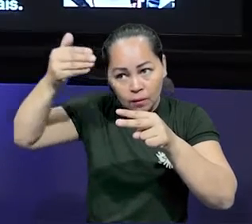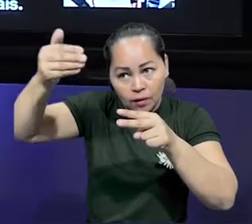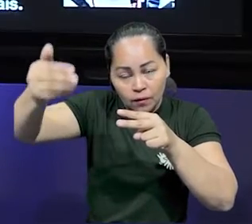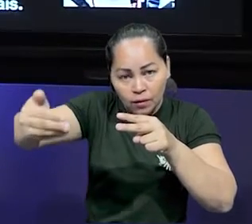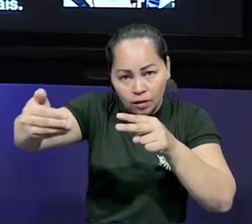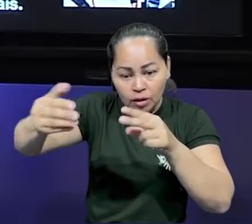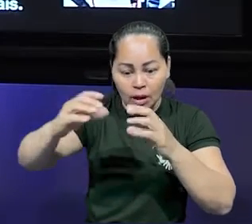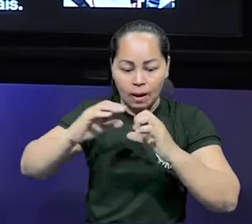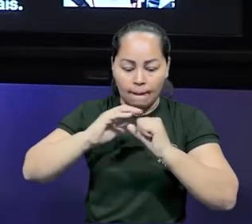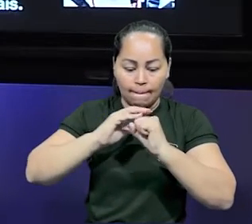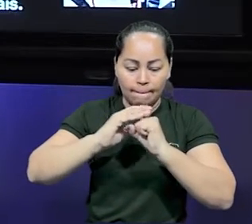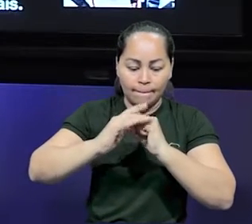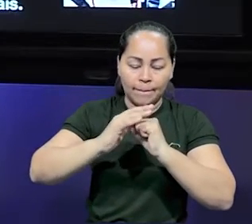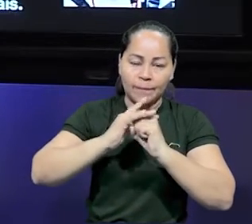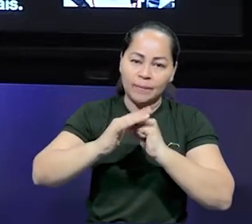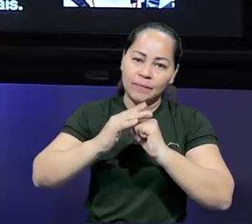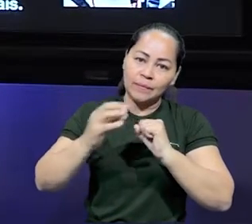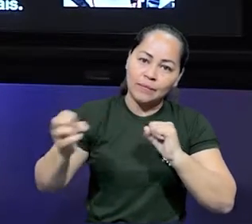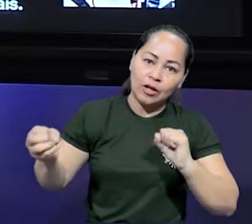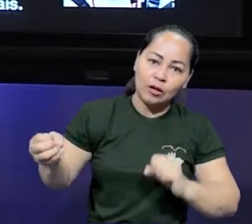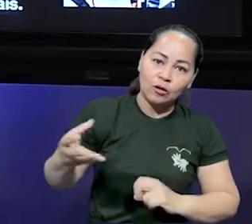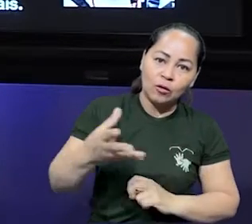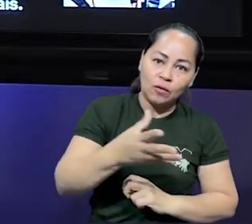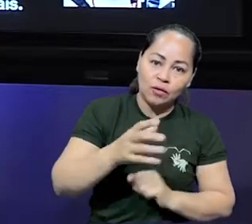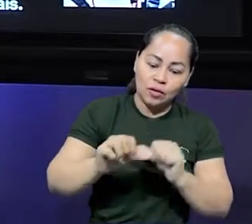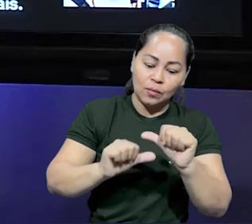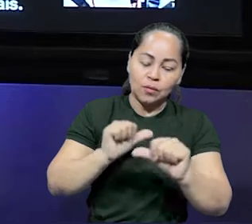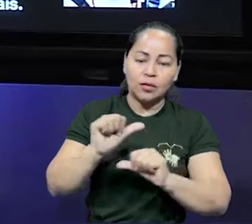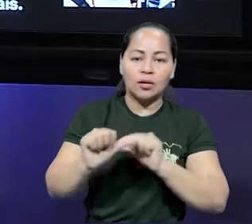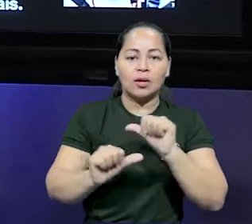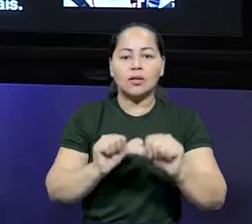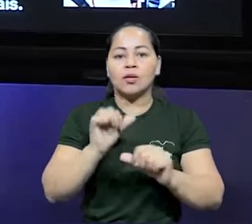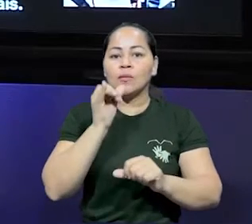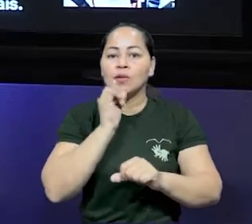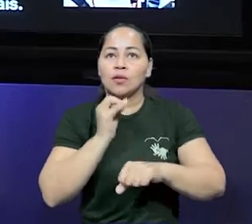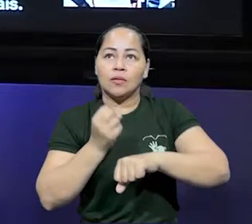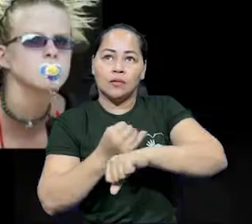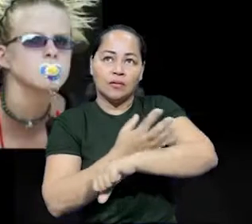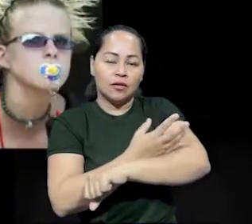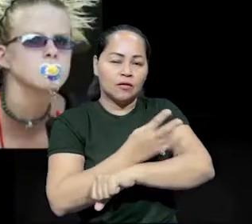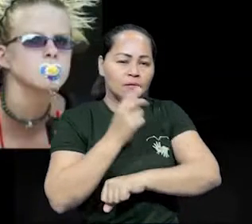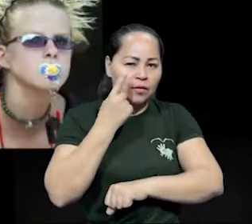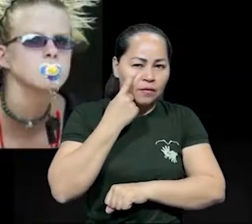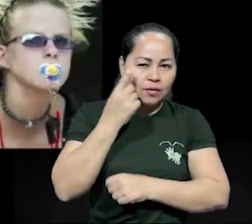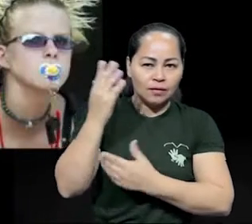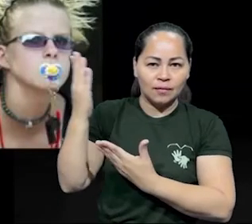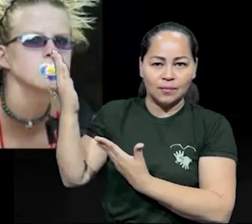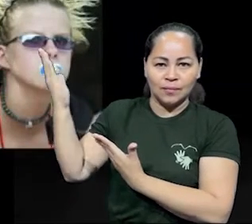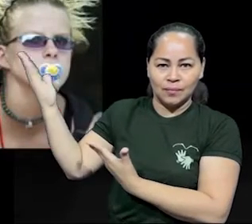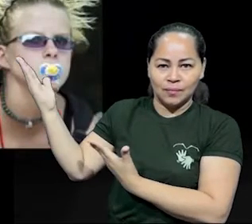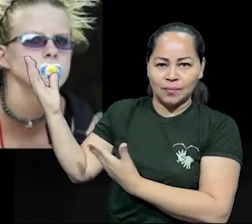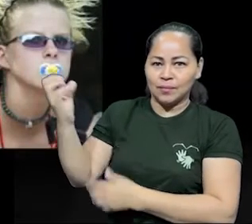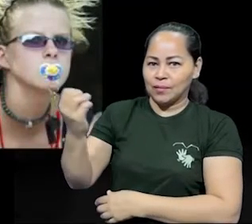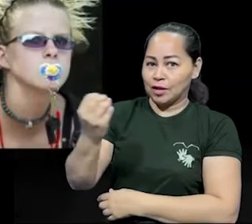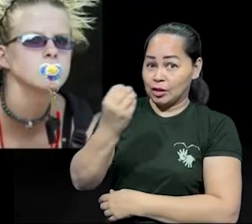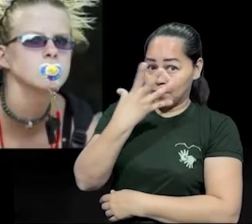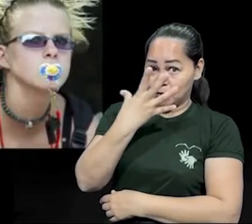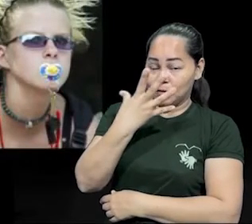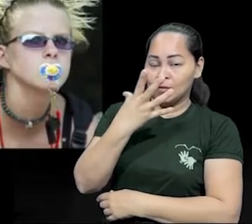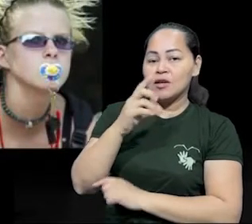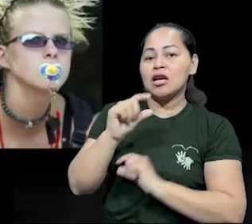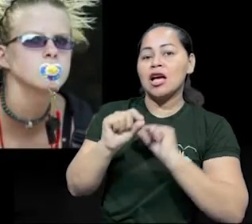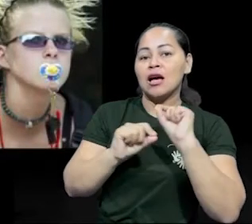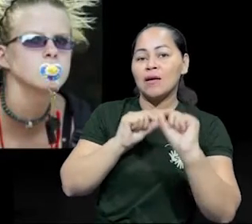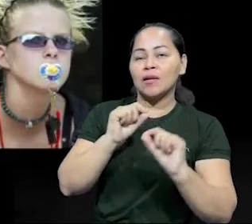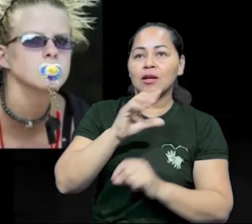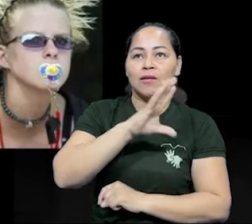Uma ambivalência afetiva, como por exemplo mostra essa foto, que me parece muito interessante, que